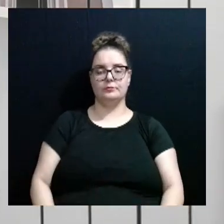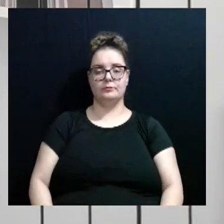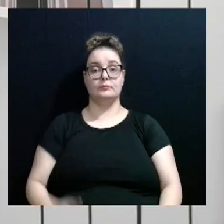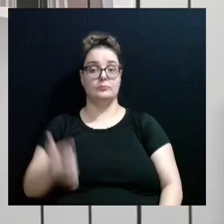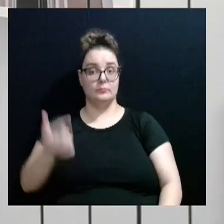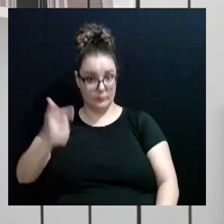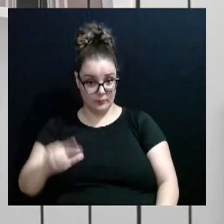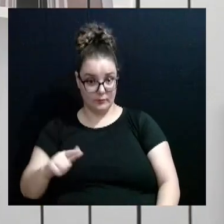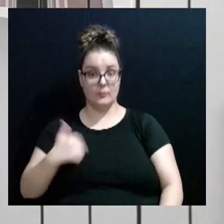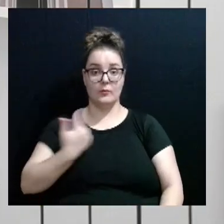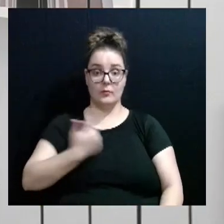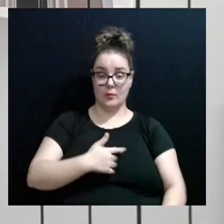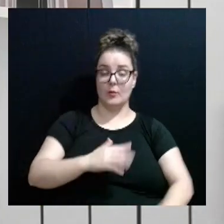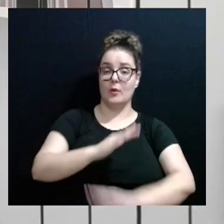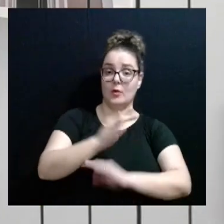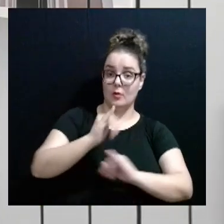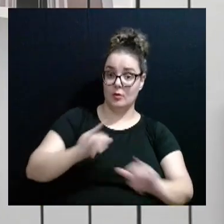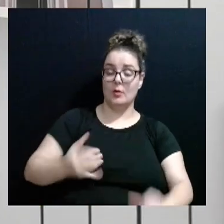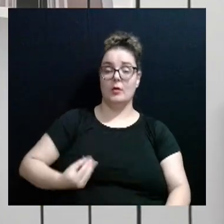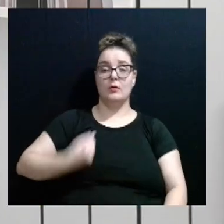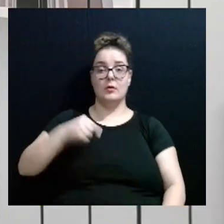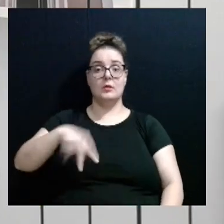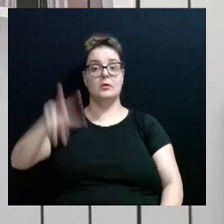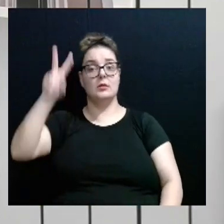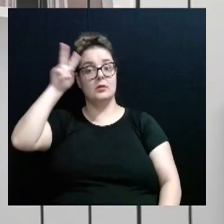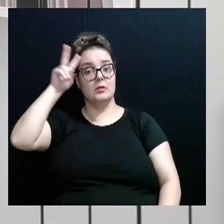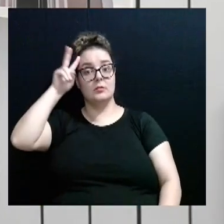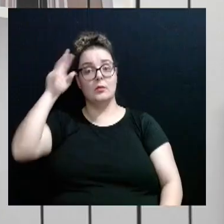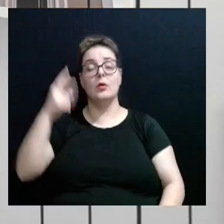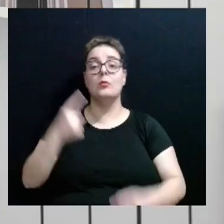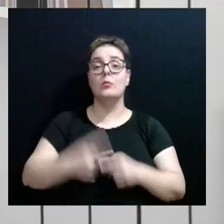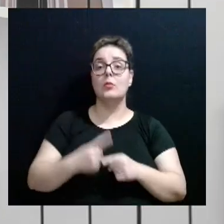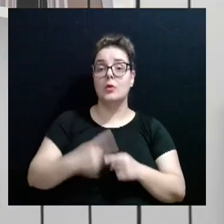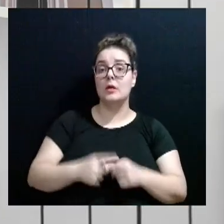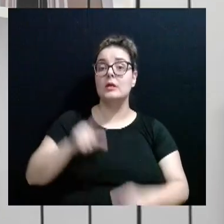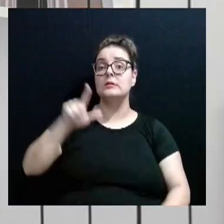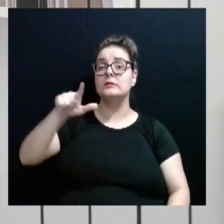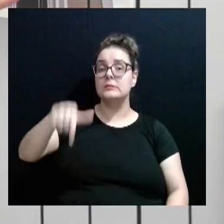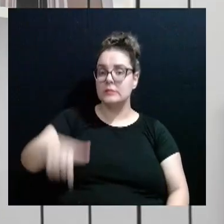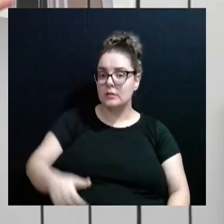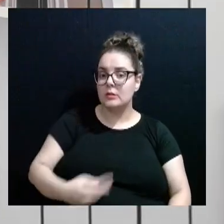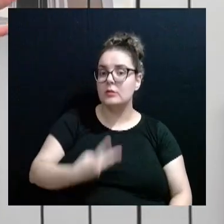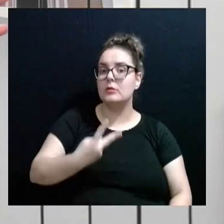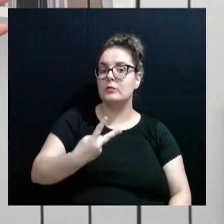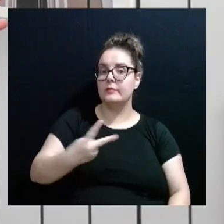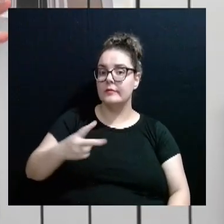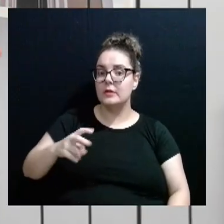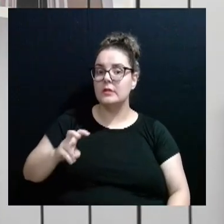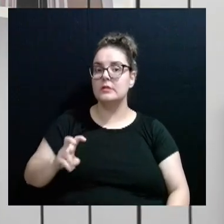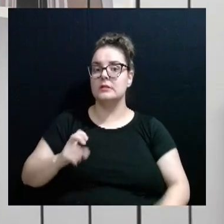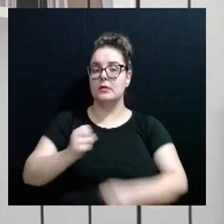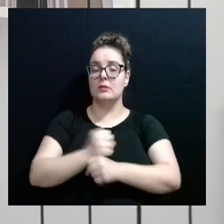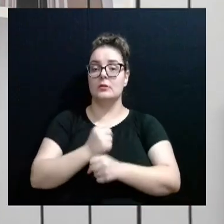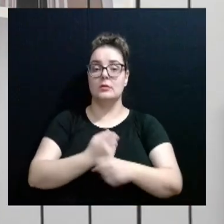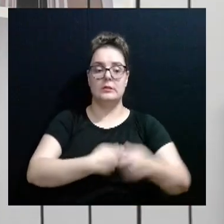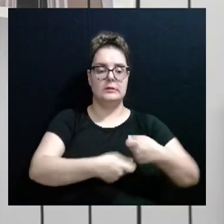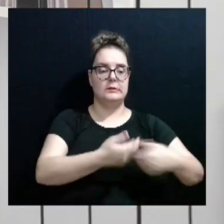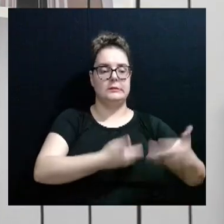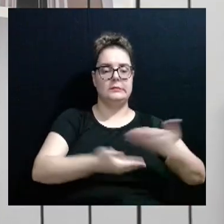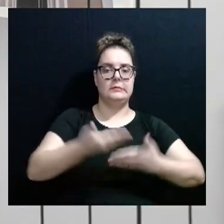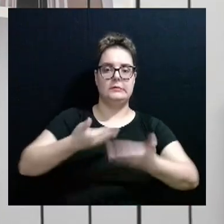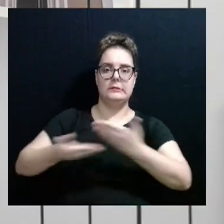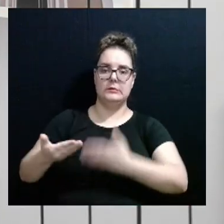Jornal Câmara Notícia ao vivo nesta segunda-feira, porque após mais de 25 anos de negociações, a